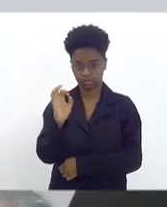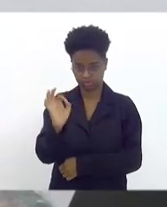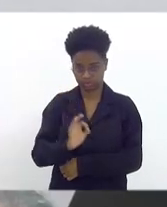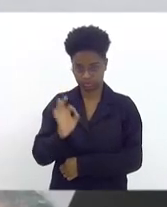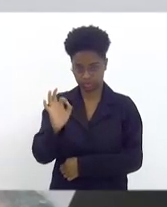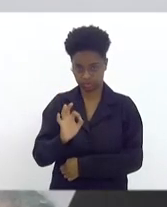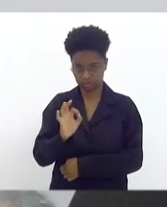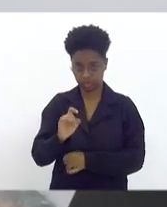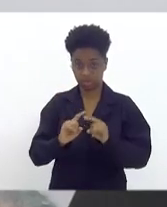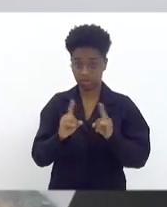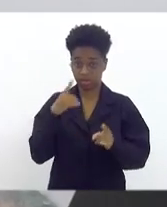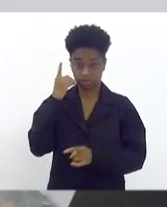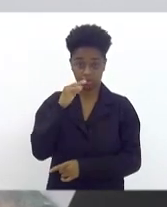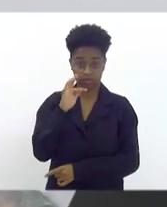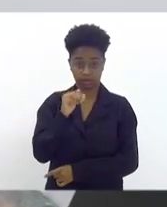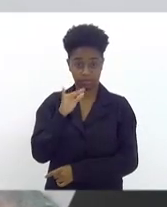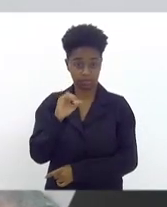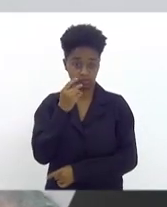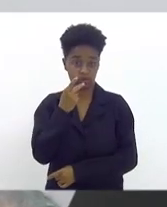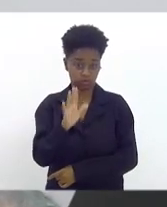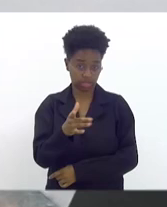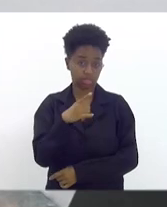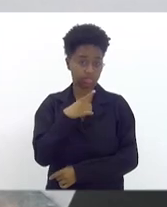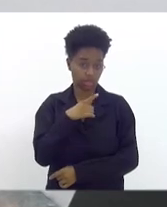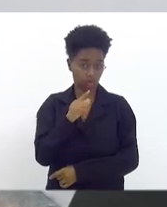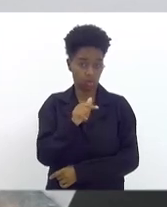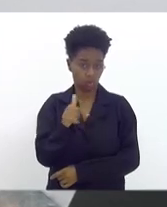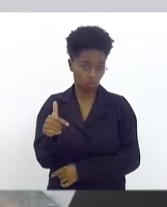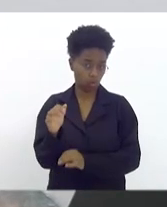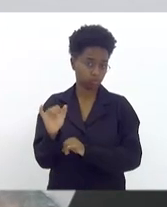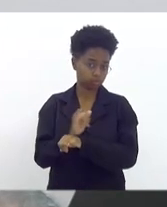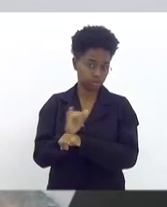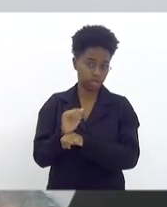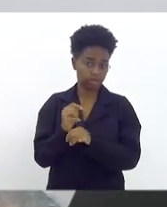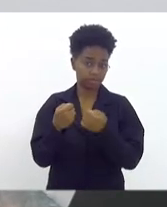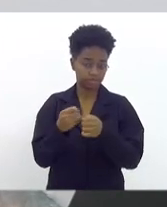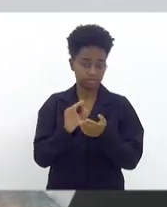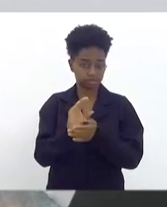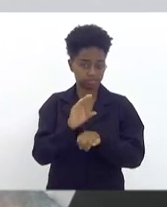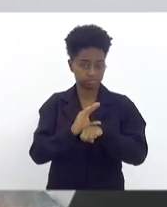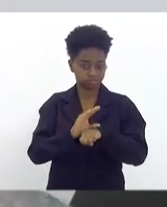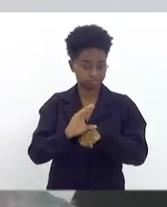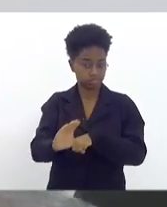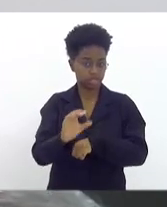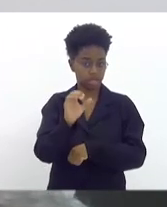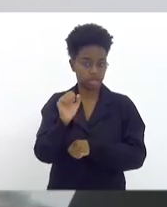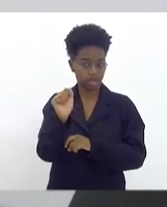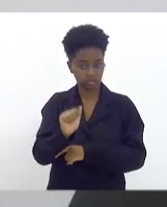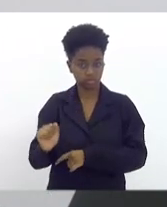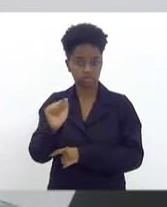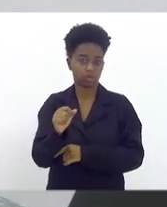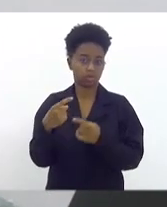mas o deputado Fábio Silva já colocou aqui que tem uma outra escadinha, tem um degrauzinho ali que tem que ficar para a associação. Afinal, o artista está